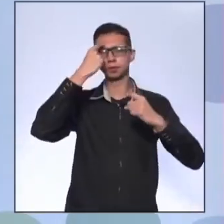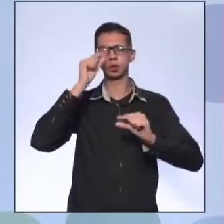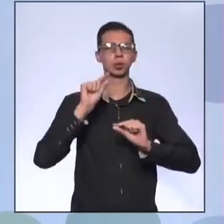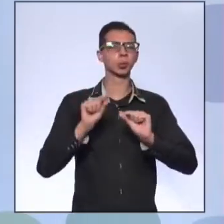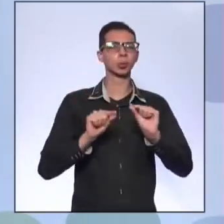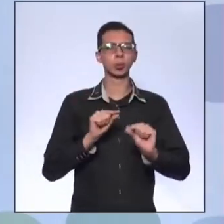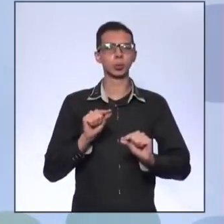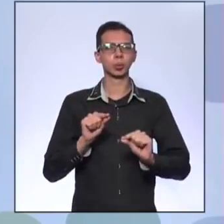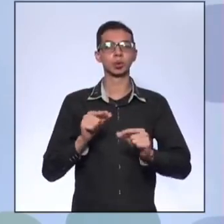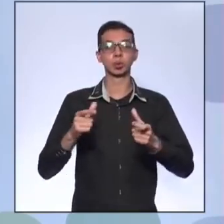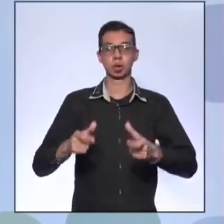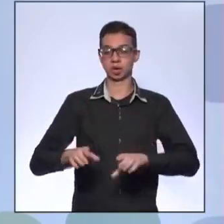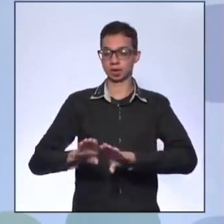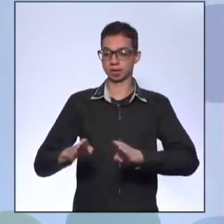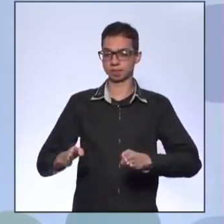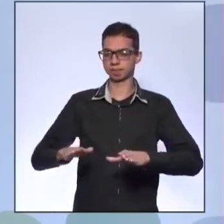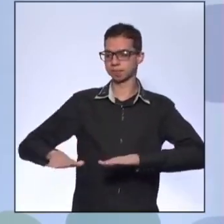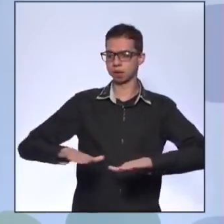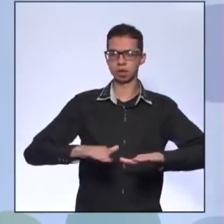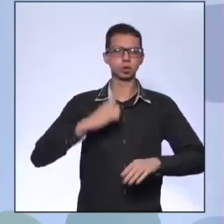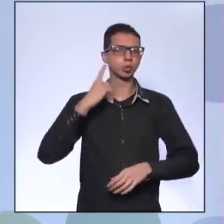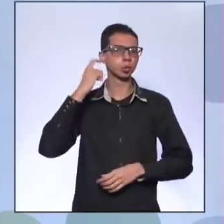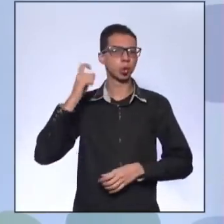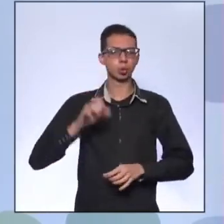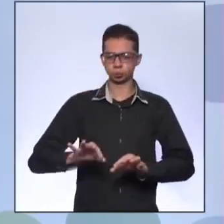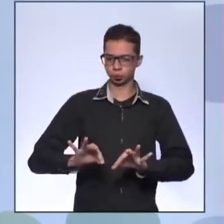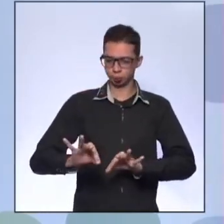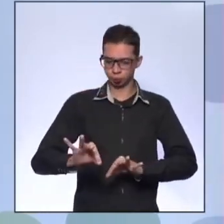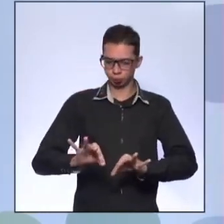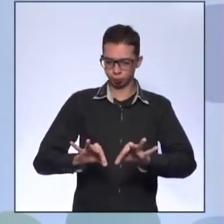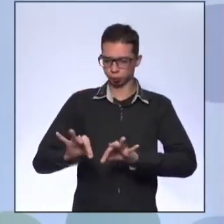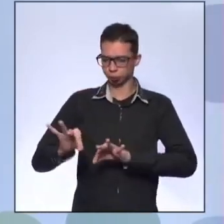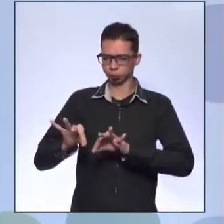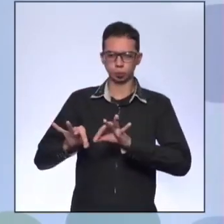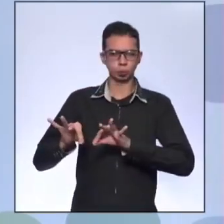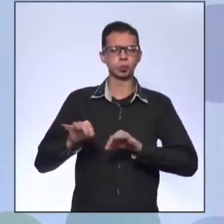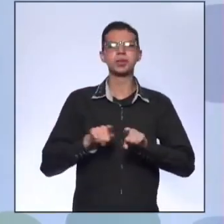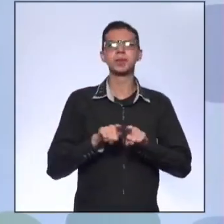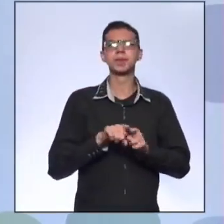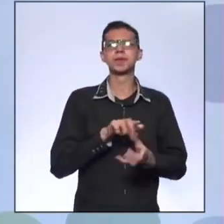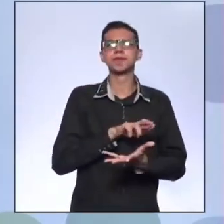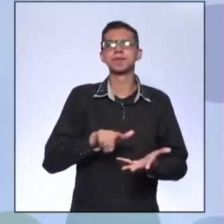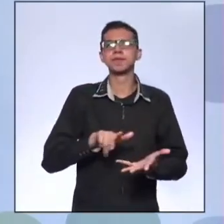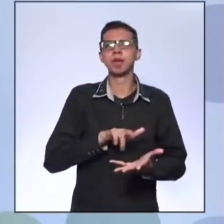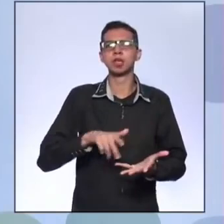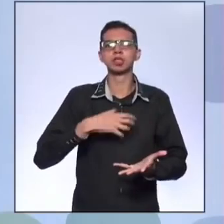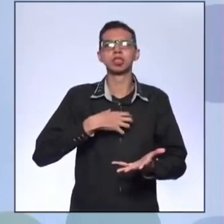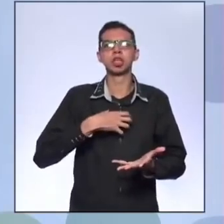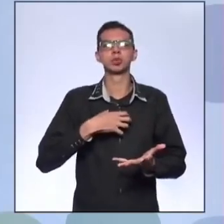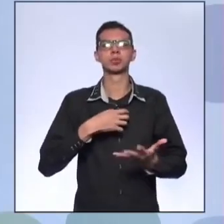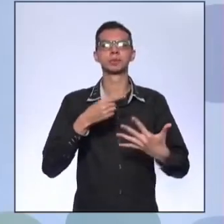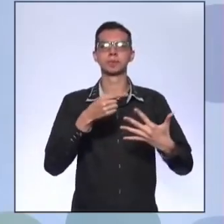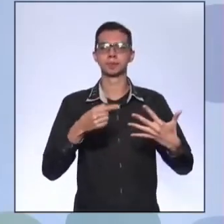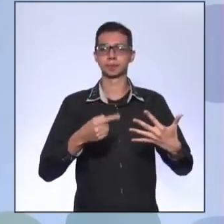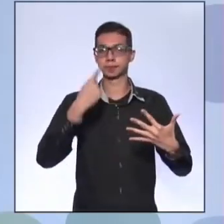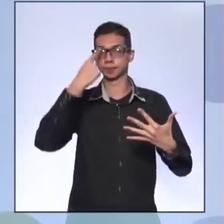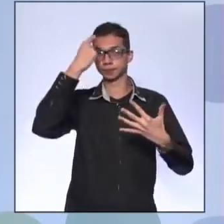sintetizadores, mesas de som e outras formas de criar música ali, tá?